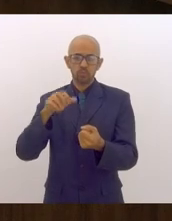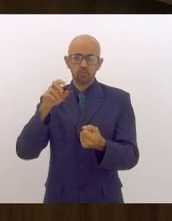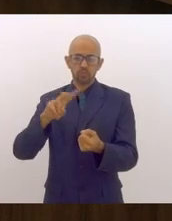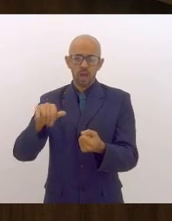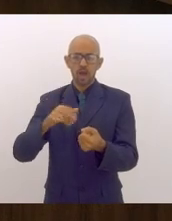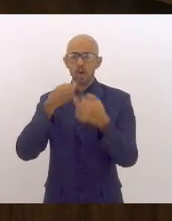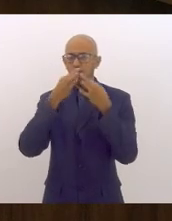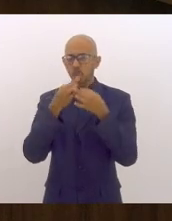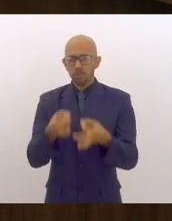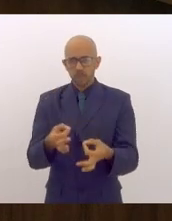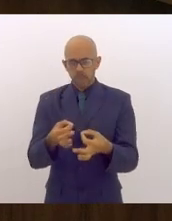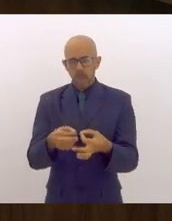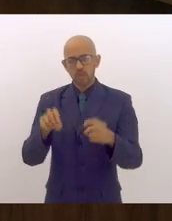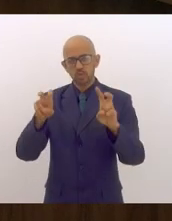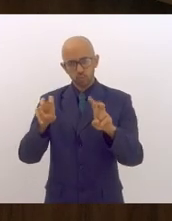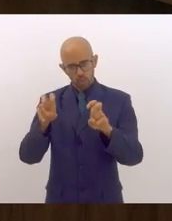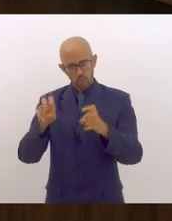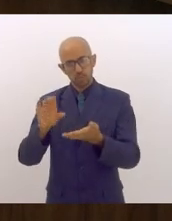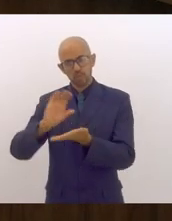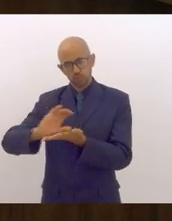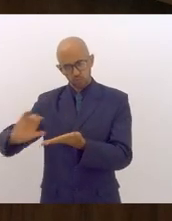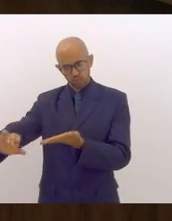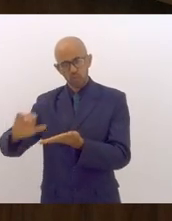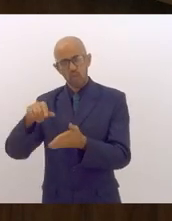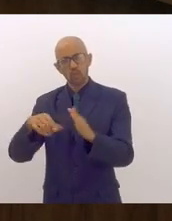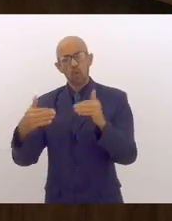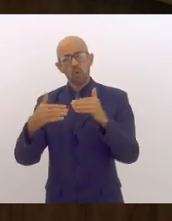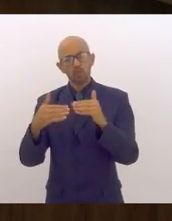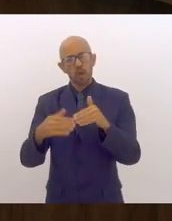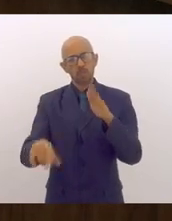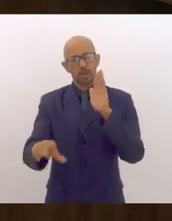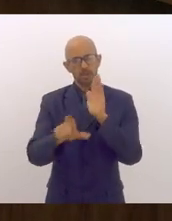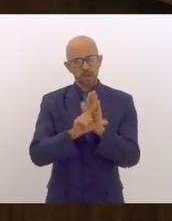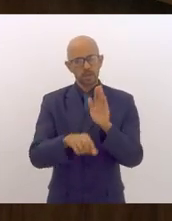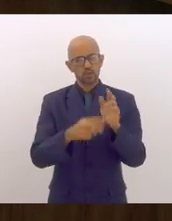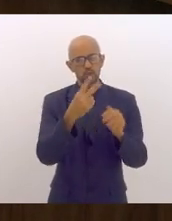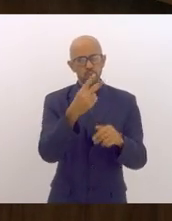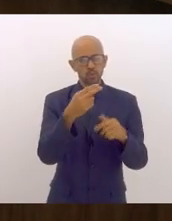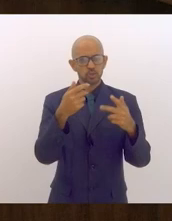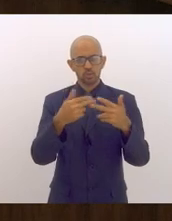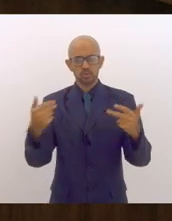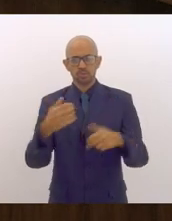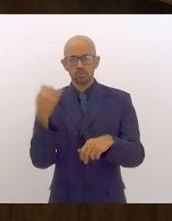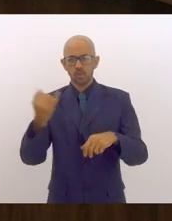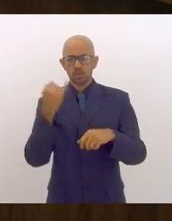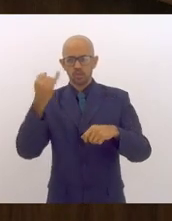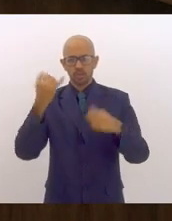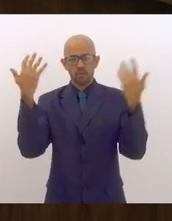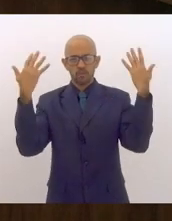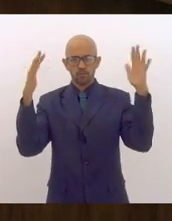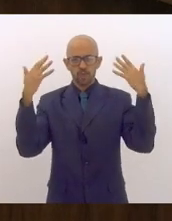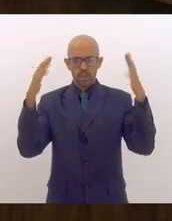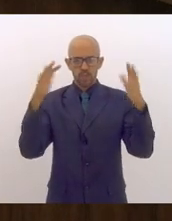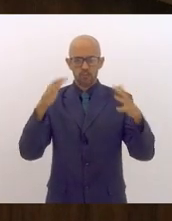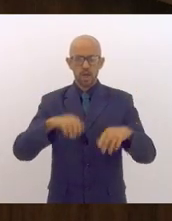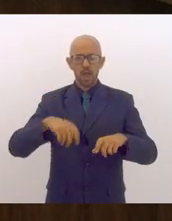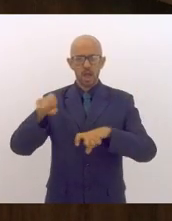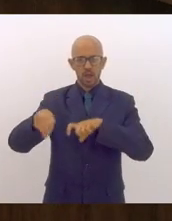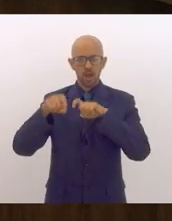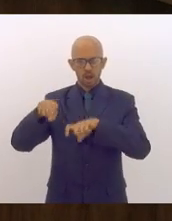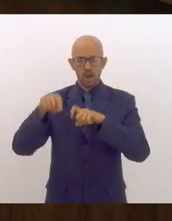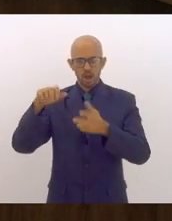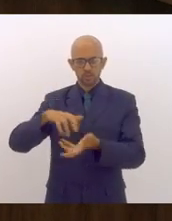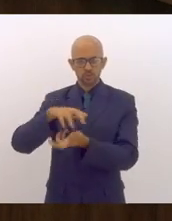sobre a destinação desses recursos, conforme prevê a lei. Portanto, dois avanços importantes. Viva a agroecologia, viva um conjunto, milhares de